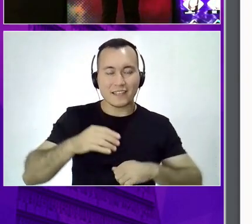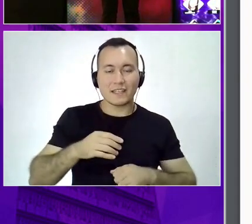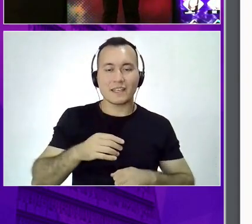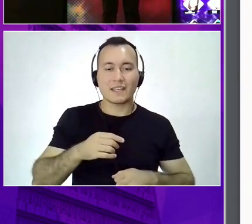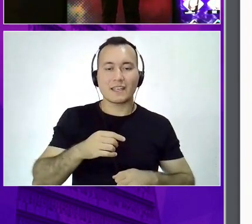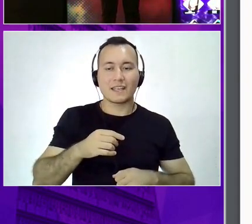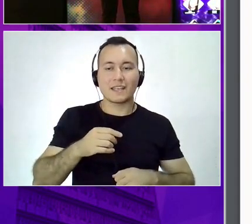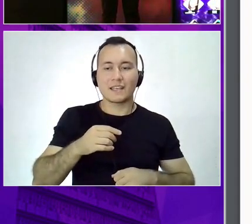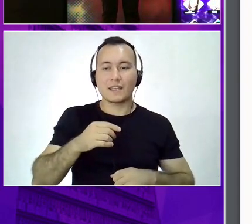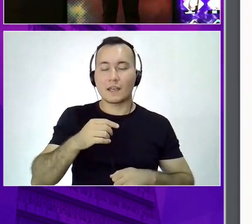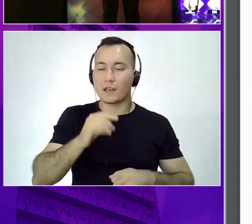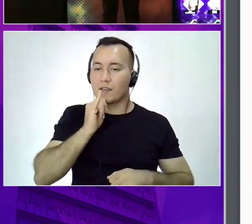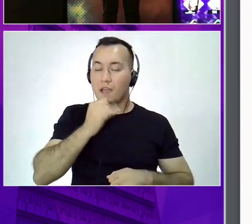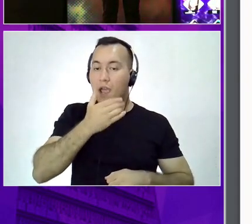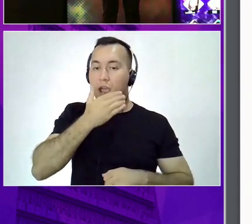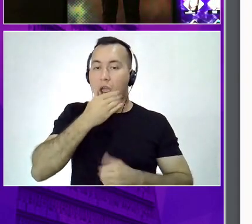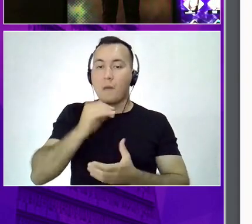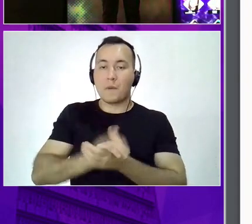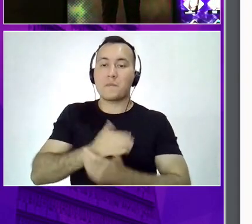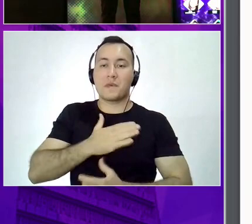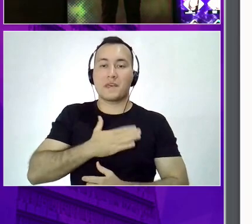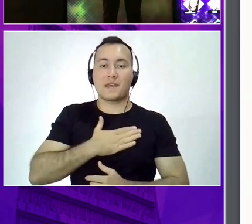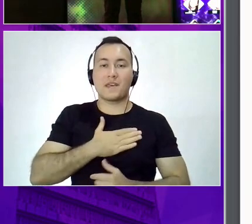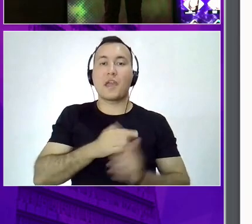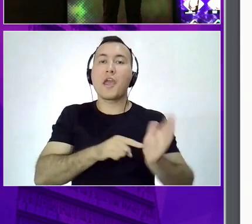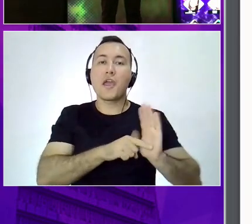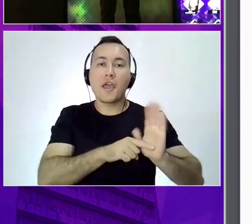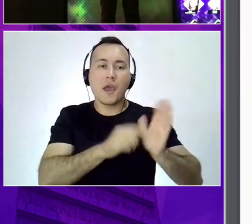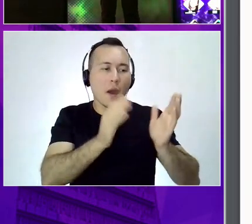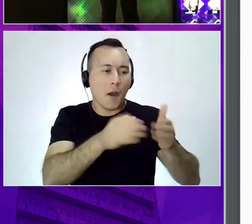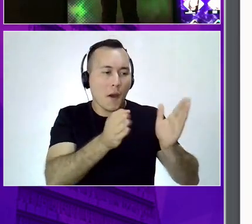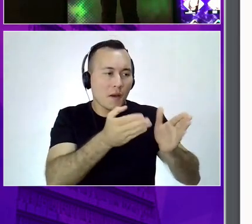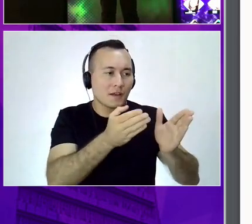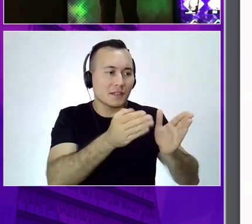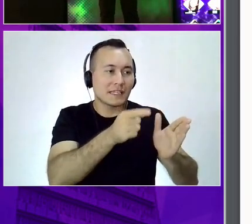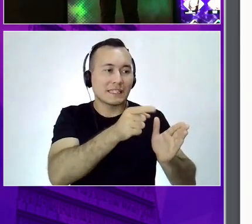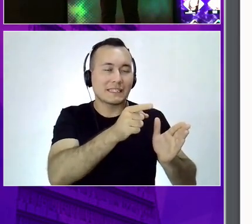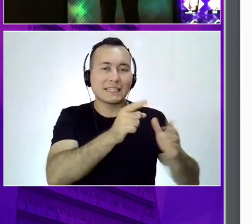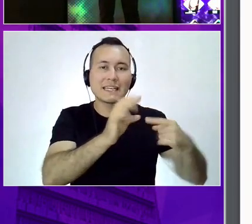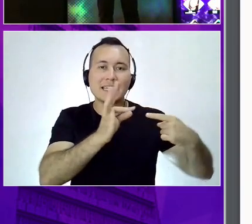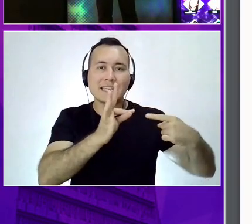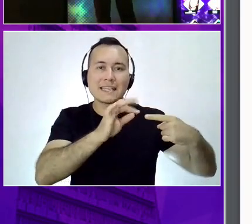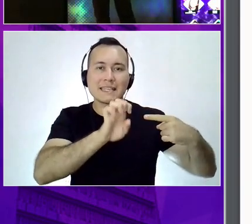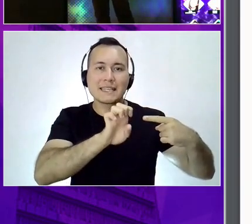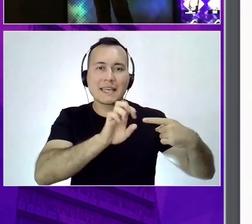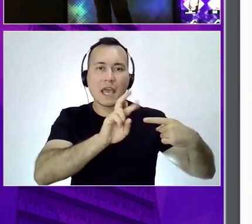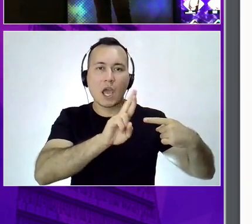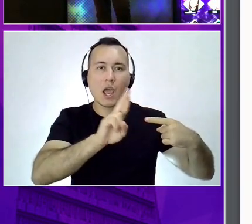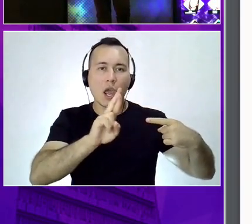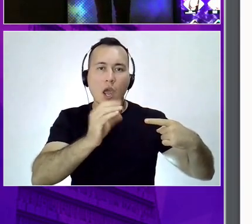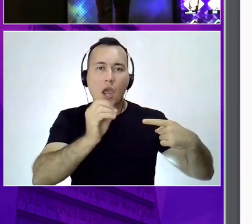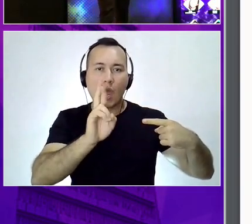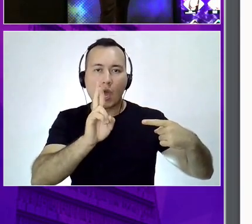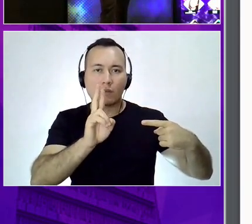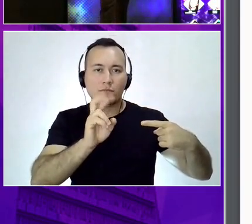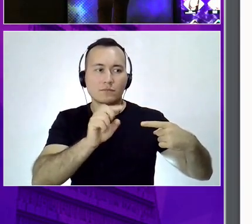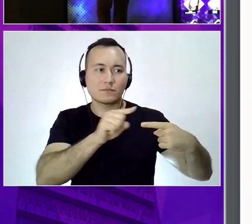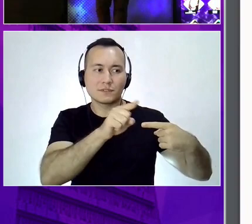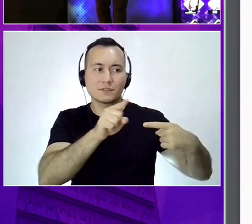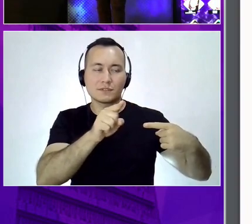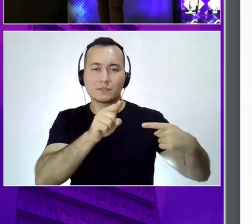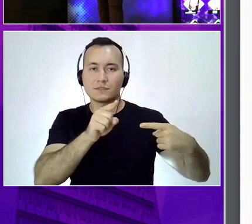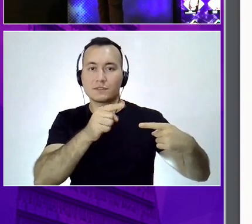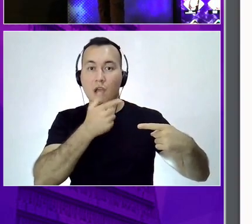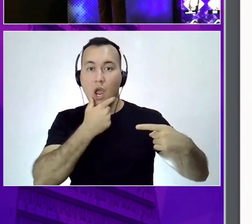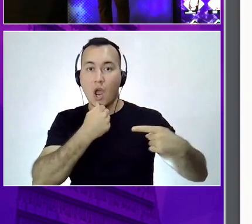acha o máximo filme de terror. Eu odeio filmes de terror. Então, se ele entra no meu perfil e começa a ver filmes de terror, o algoritmo vai entender o